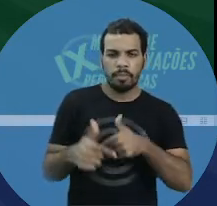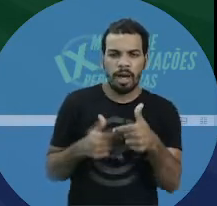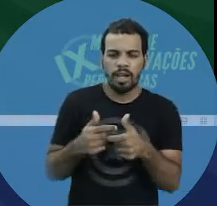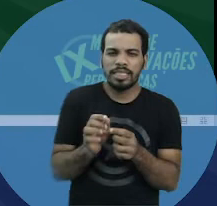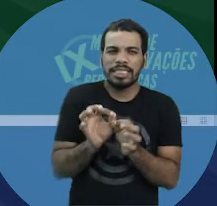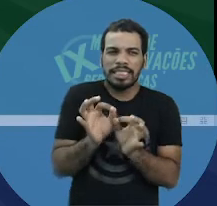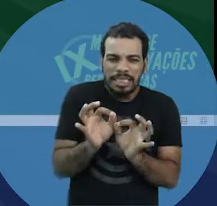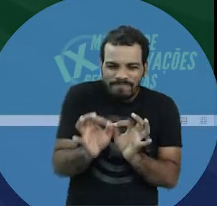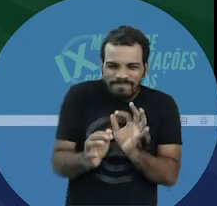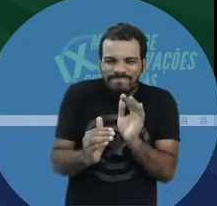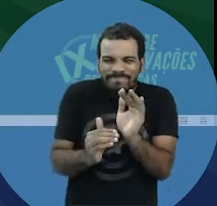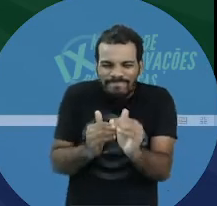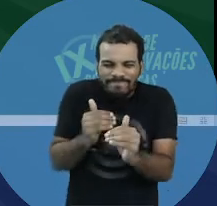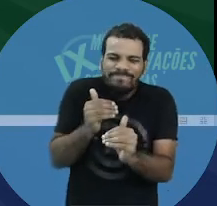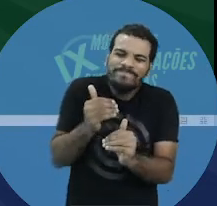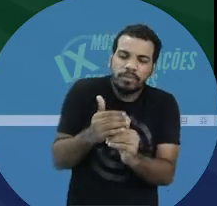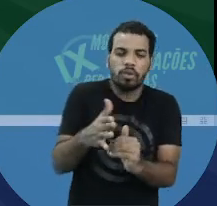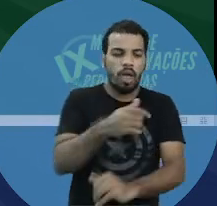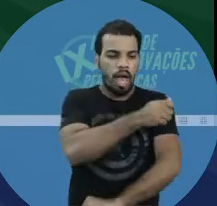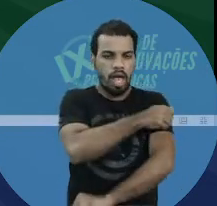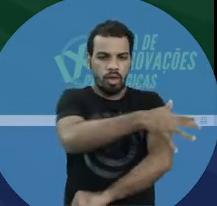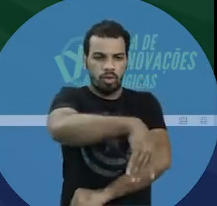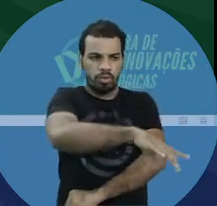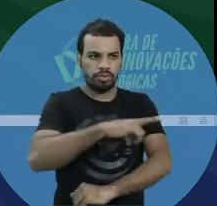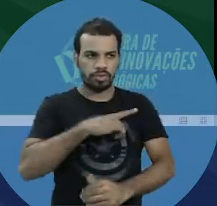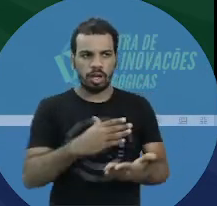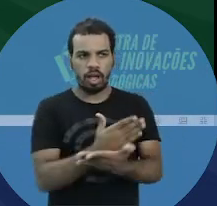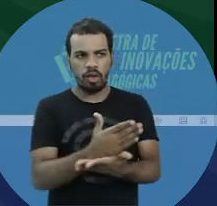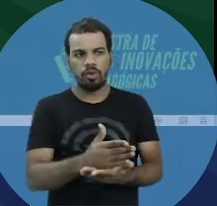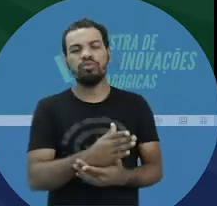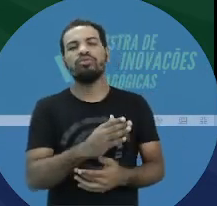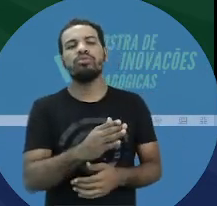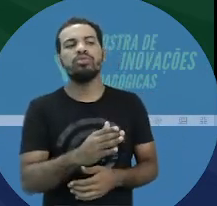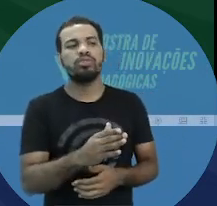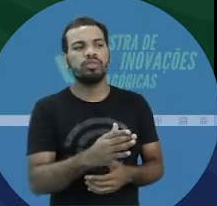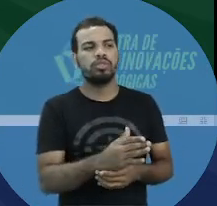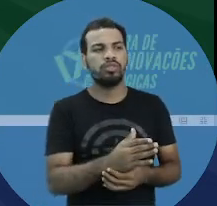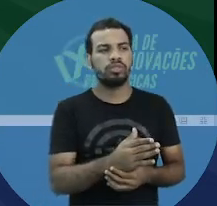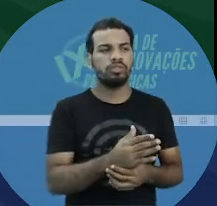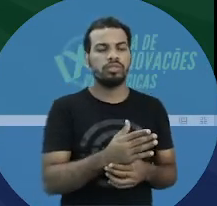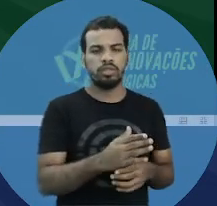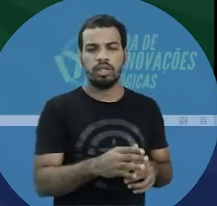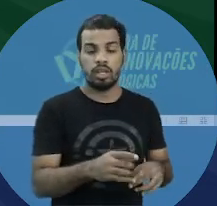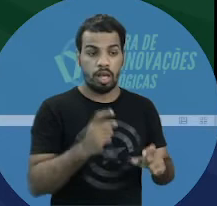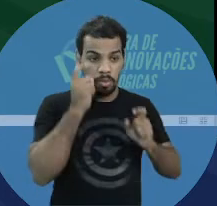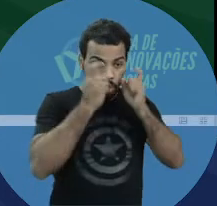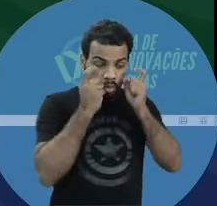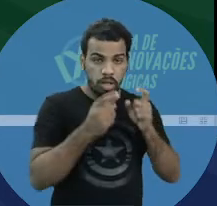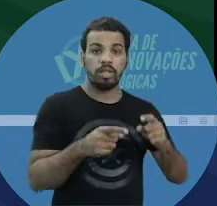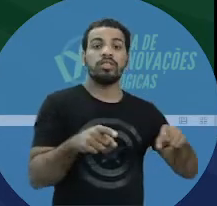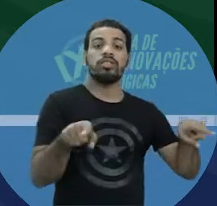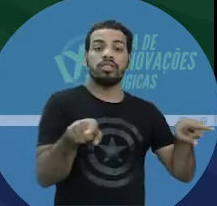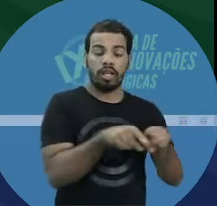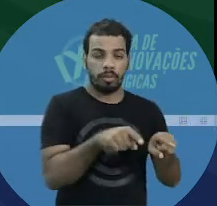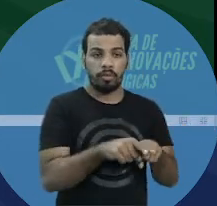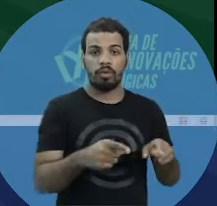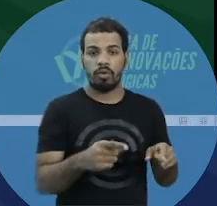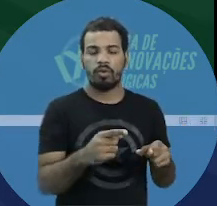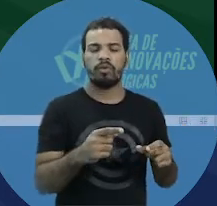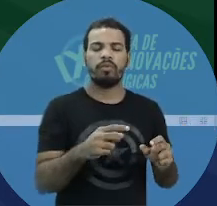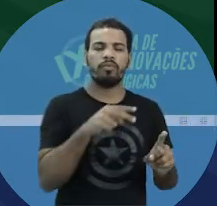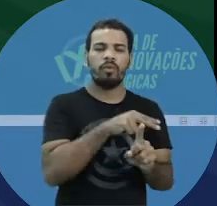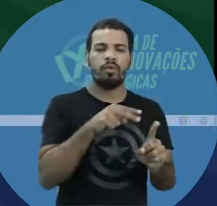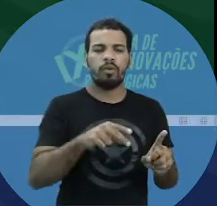conseguindo. Os alunos também, tem alguns alunos que vêm, além da preocupação, eles vêm até em contraturnos para